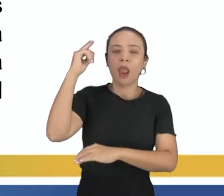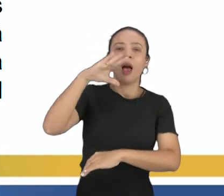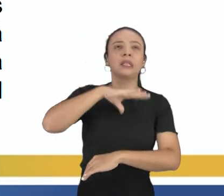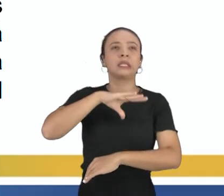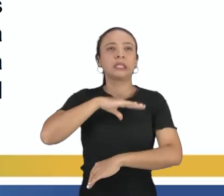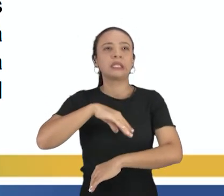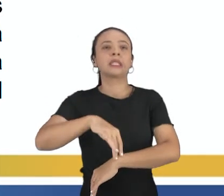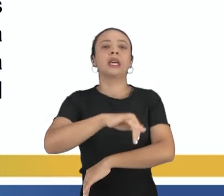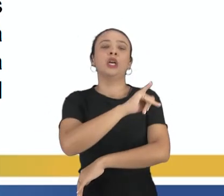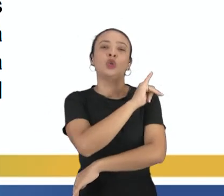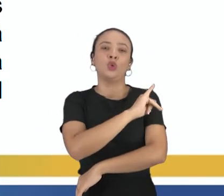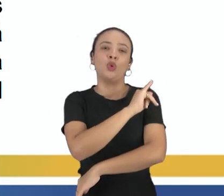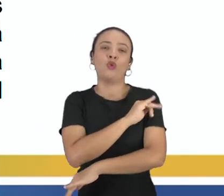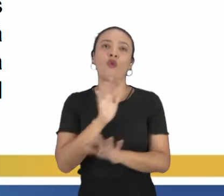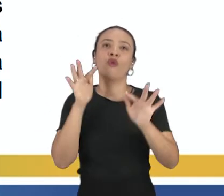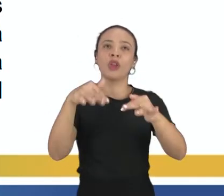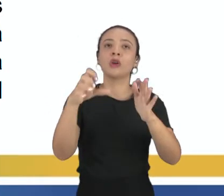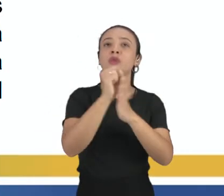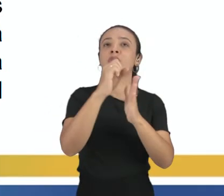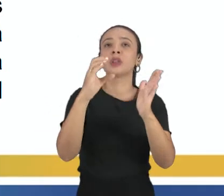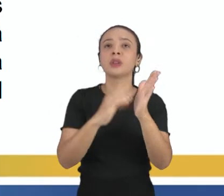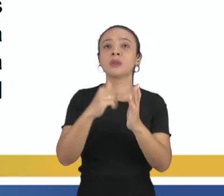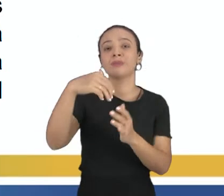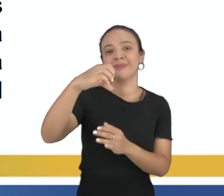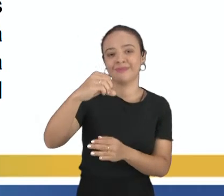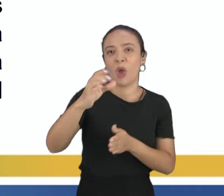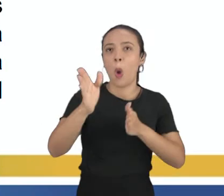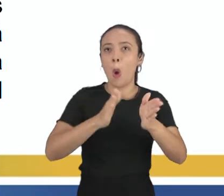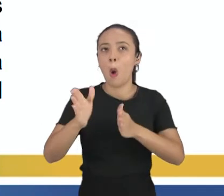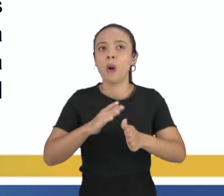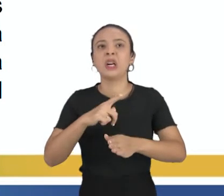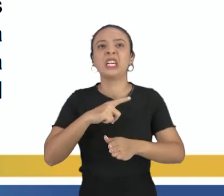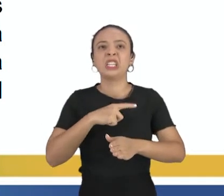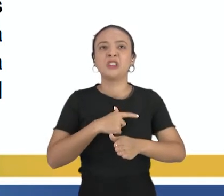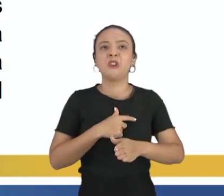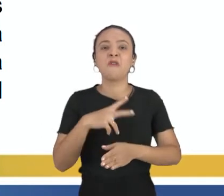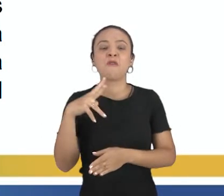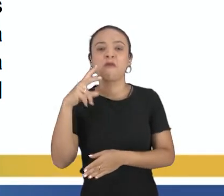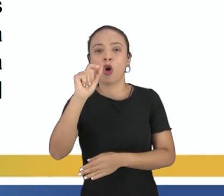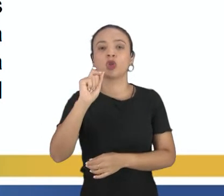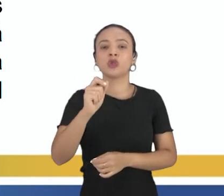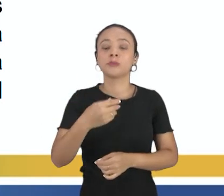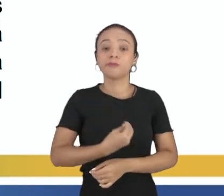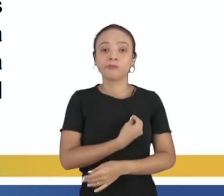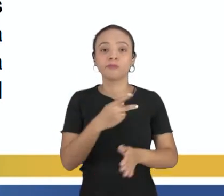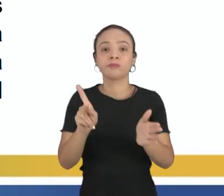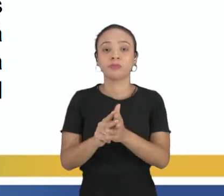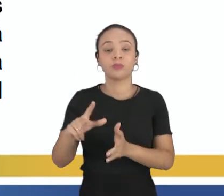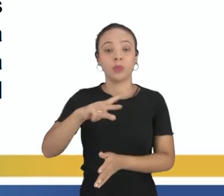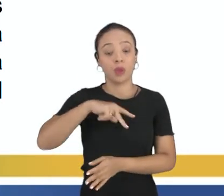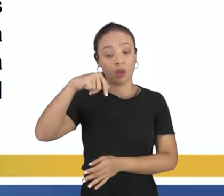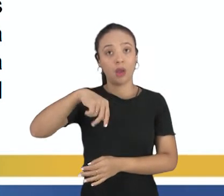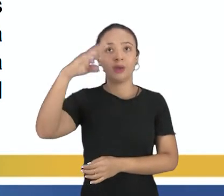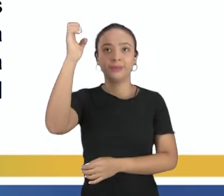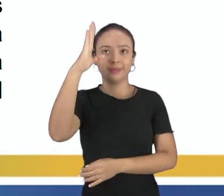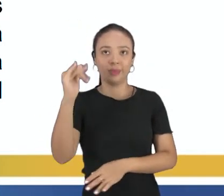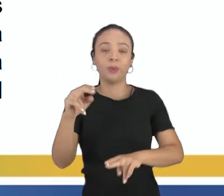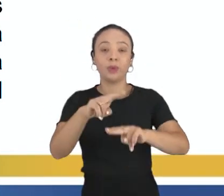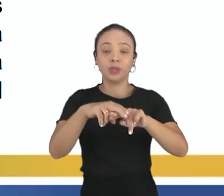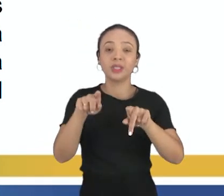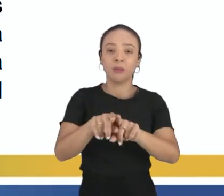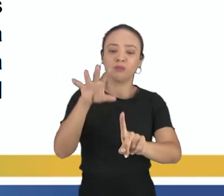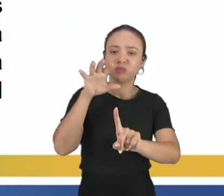do século XIX. Esse período é marcado pela forte presença dos portugueses no Brasil e, com isso, a